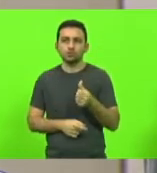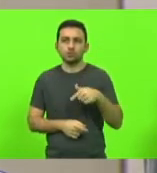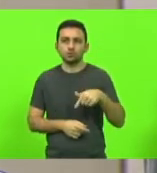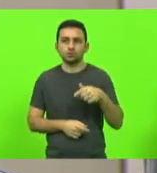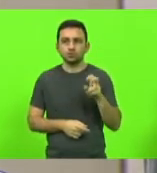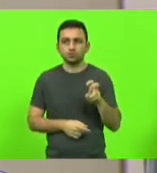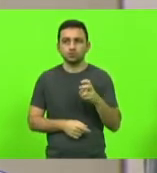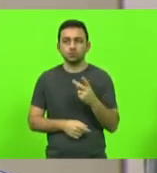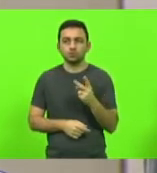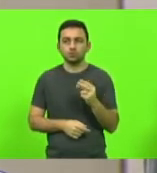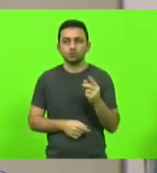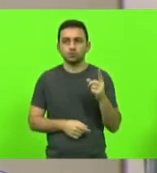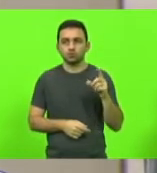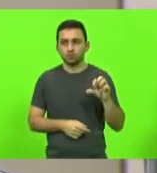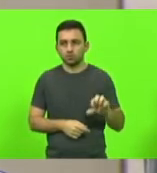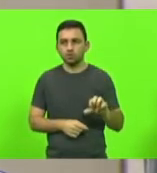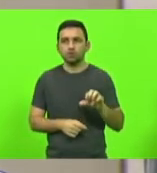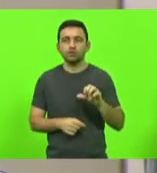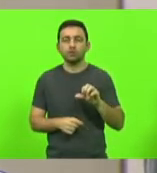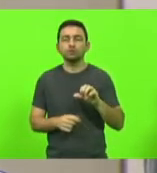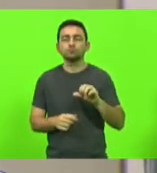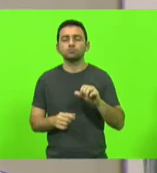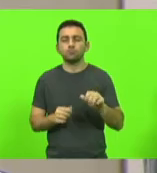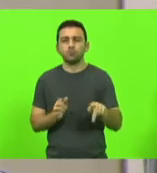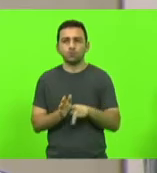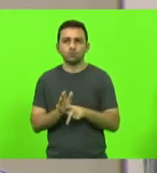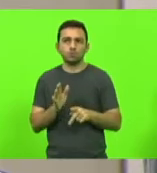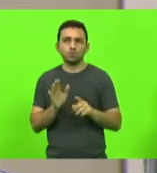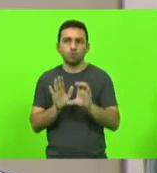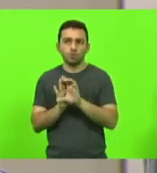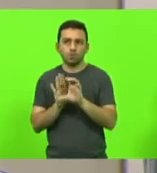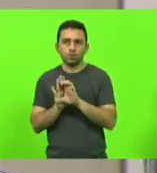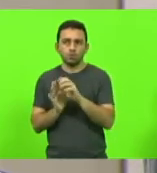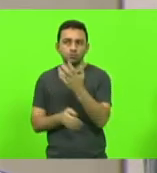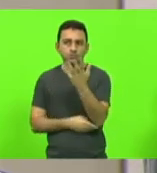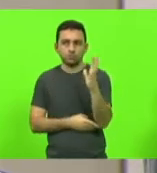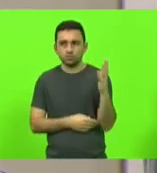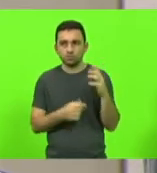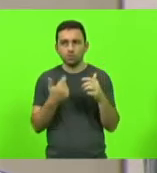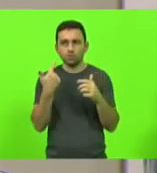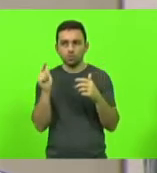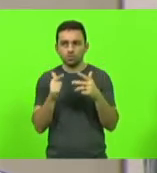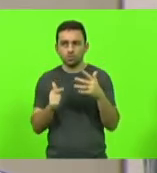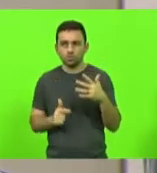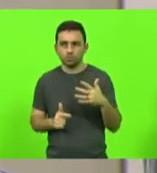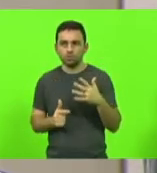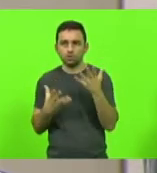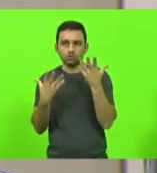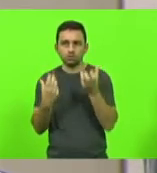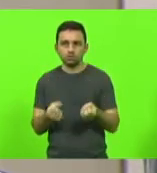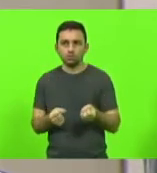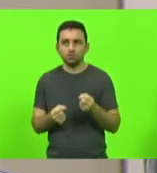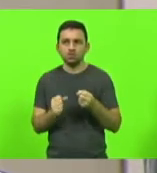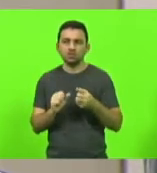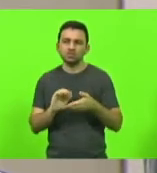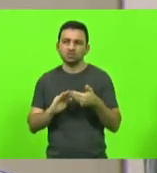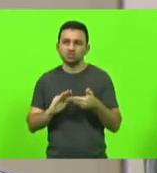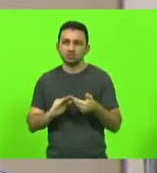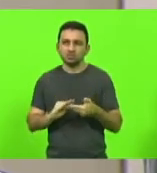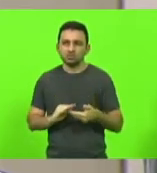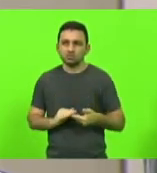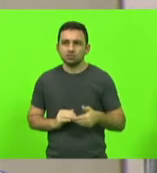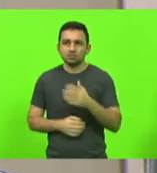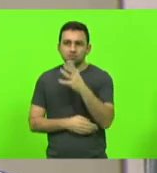que institui o Código Estadual do Meio Ambiente e estabelece outras providências para autorizar excepcionalmente a remoção e a utilização da